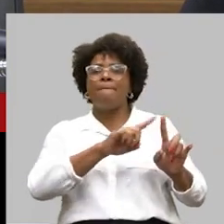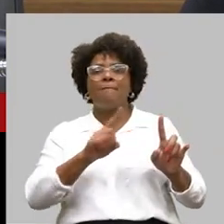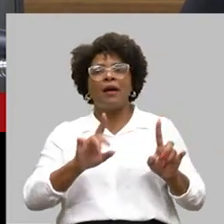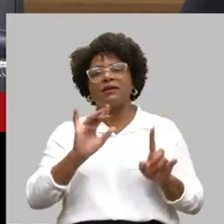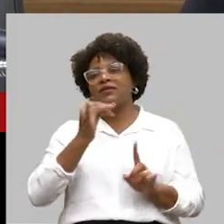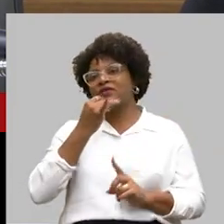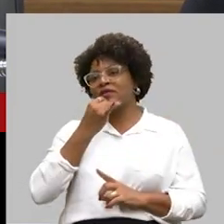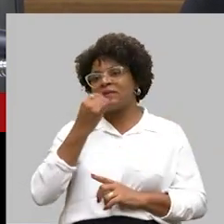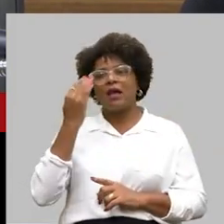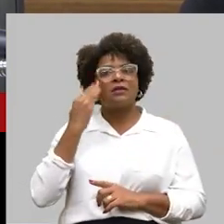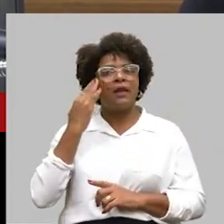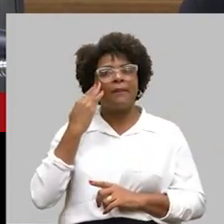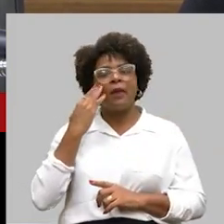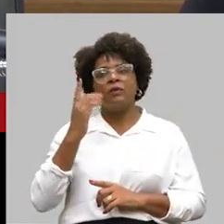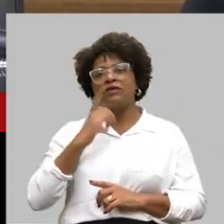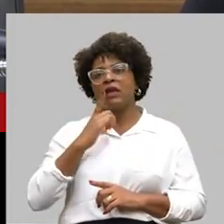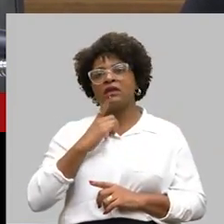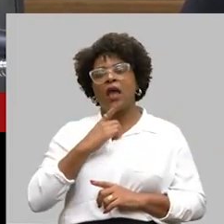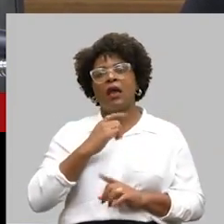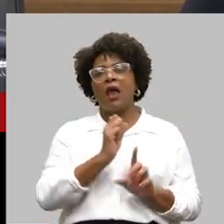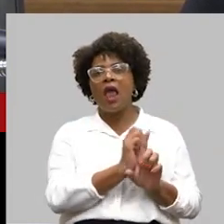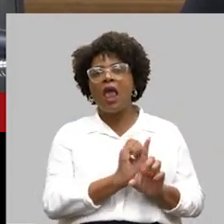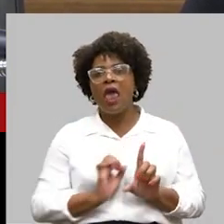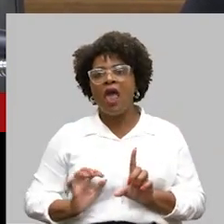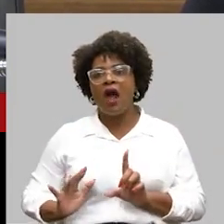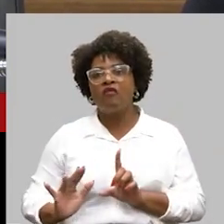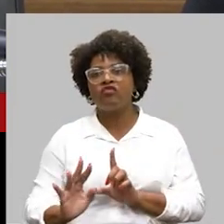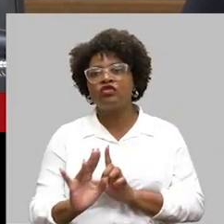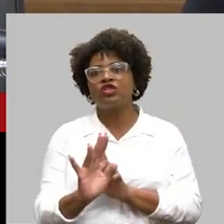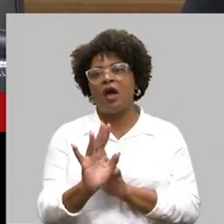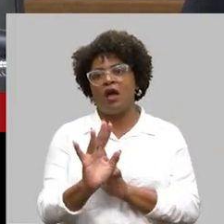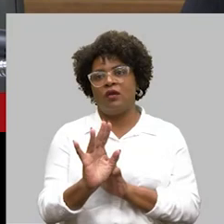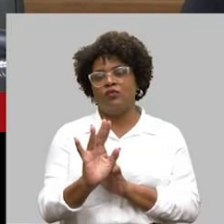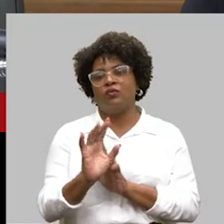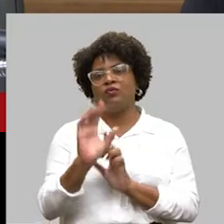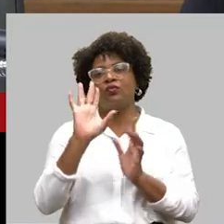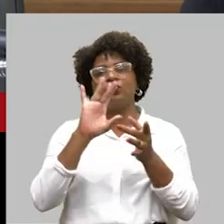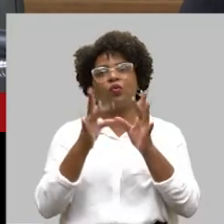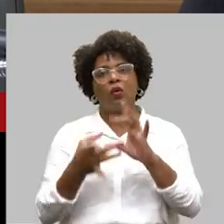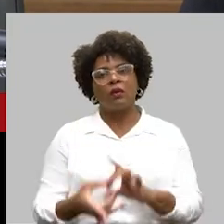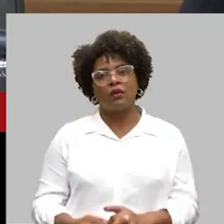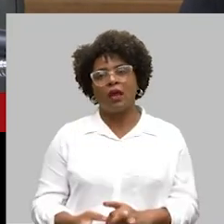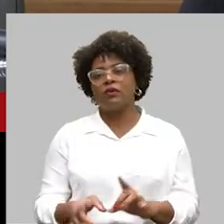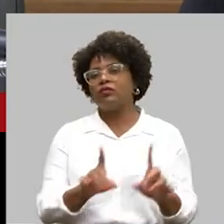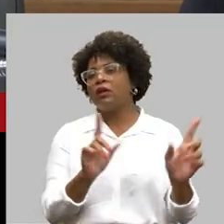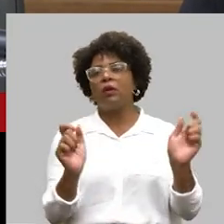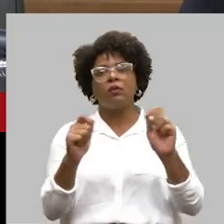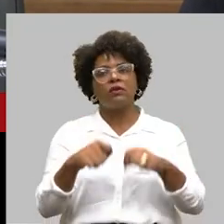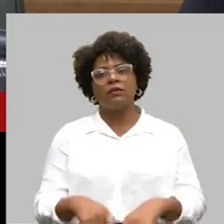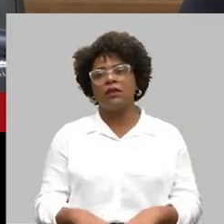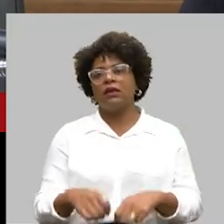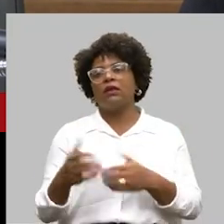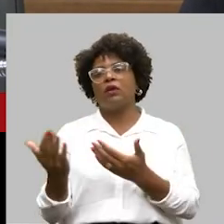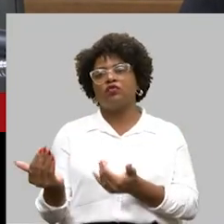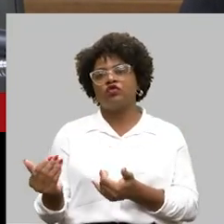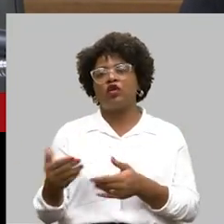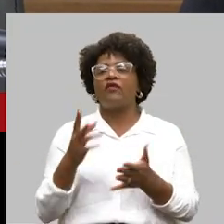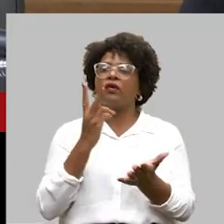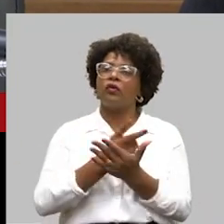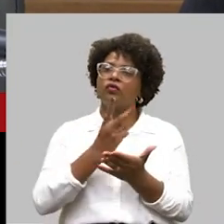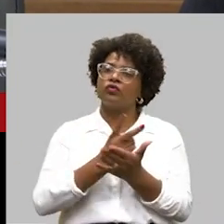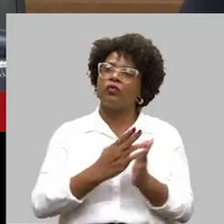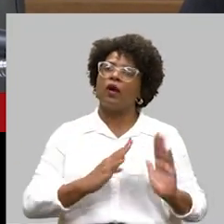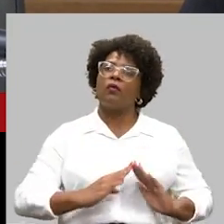refugiados de um contexto que não aporta recursos para que esse jovem continue lá no campo de um contexto que não dá